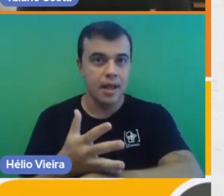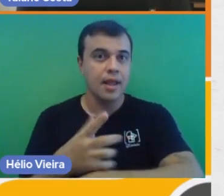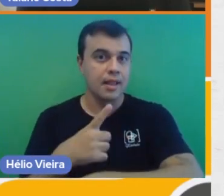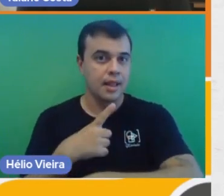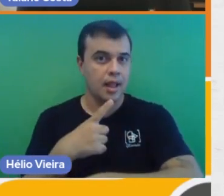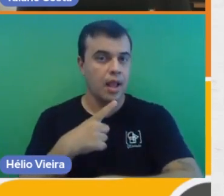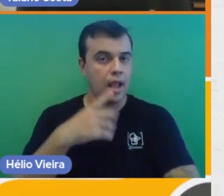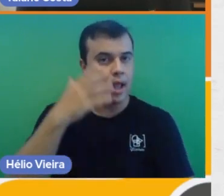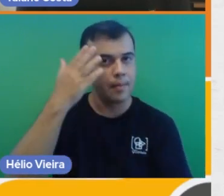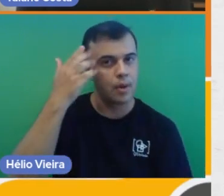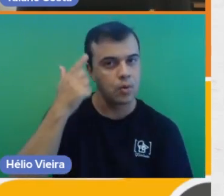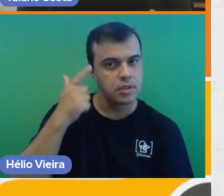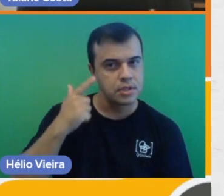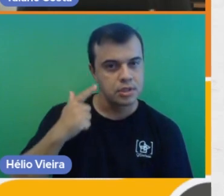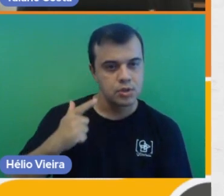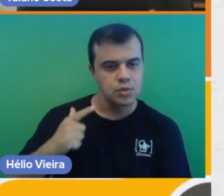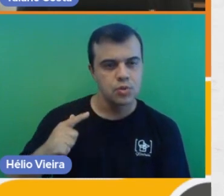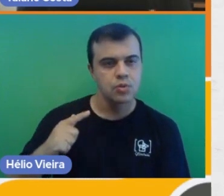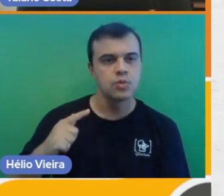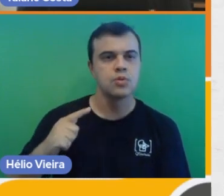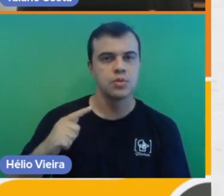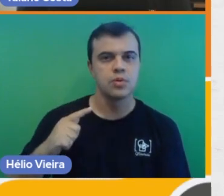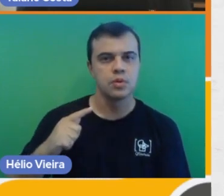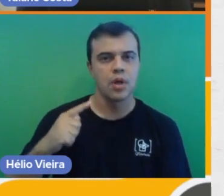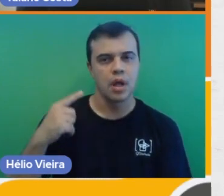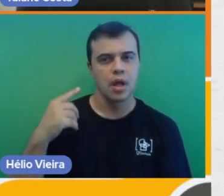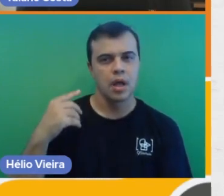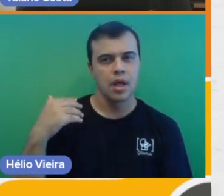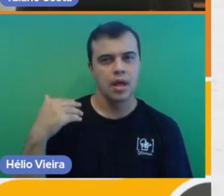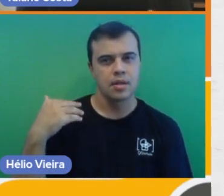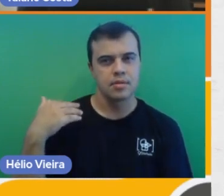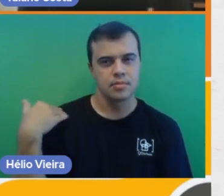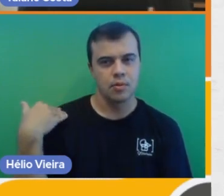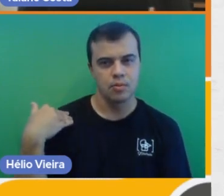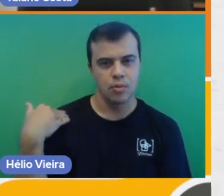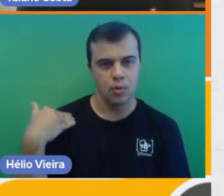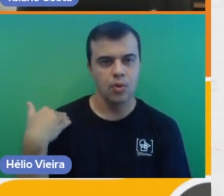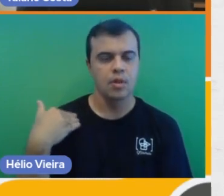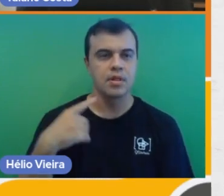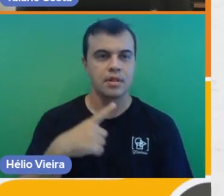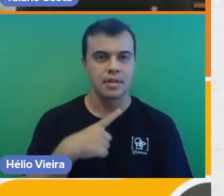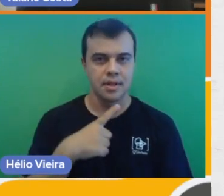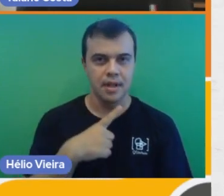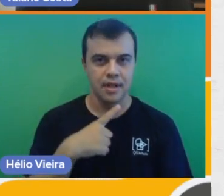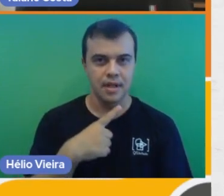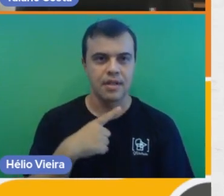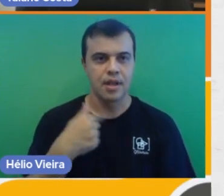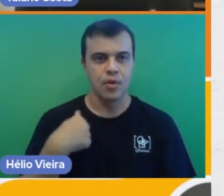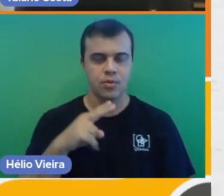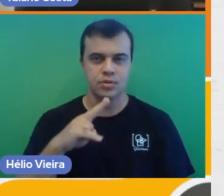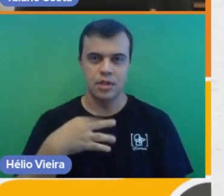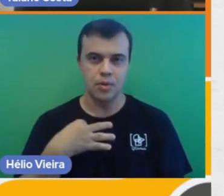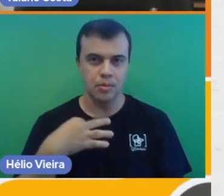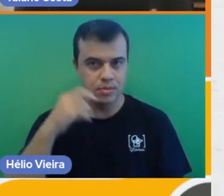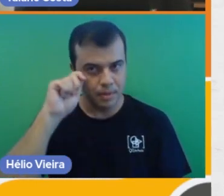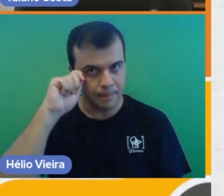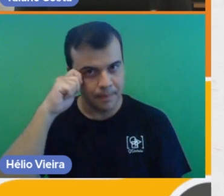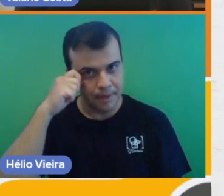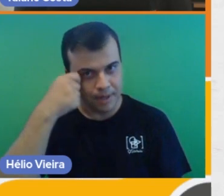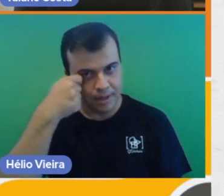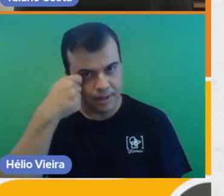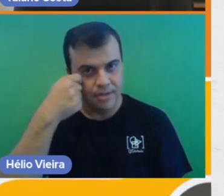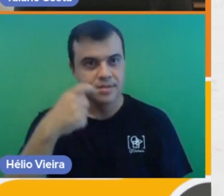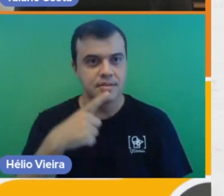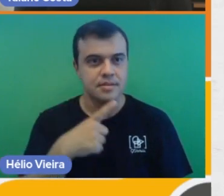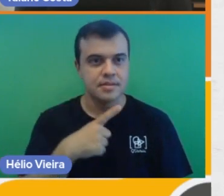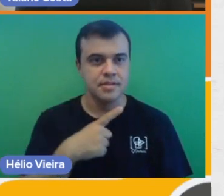os cabelos lisos, um pouco abaixo da altura dos ombros. Estou usando uma blusa preta com